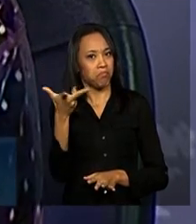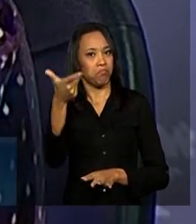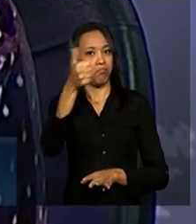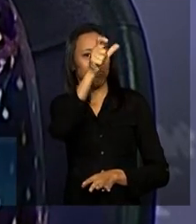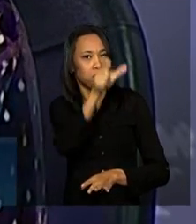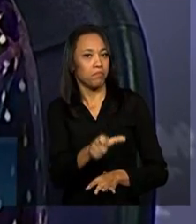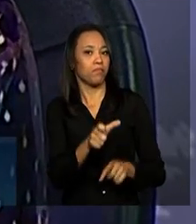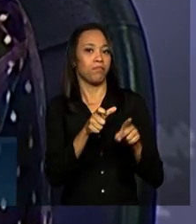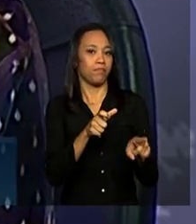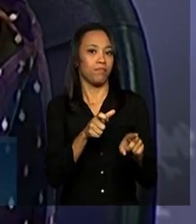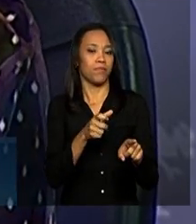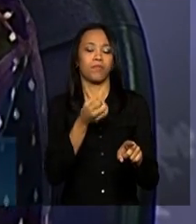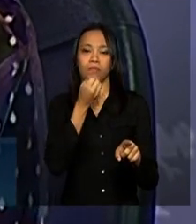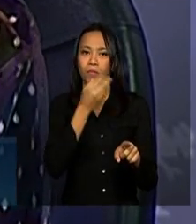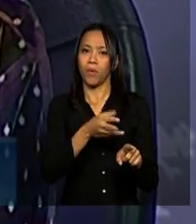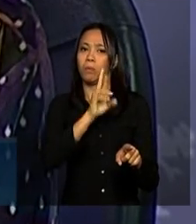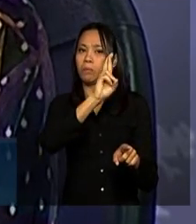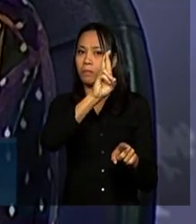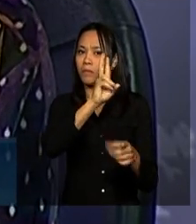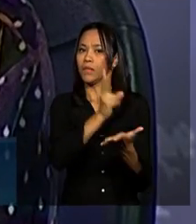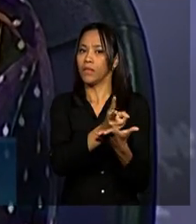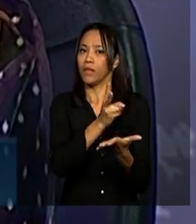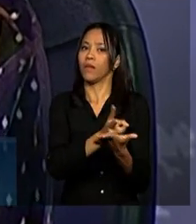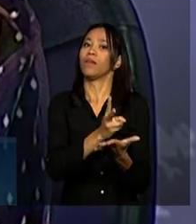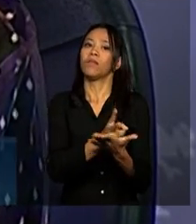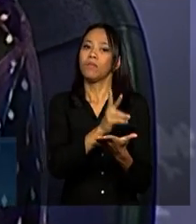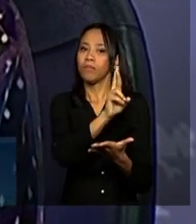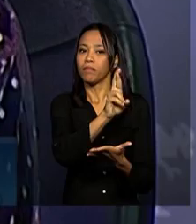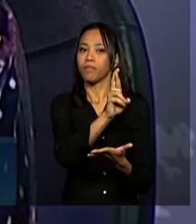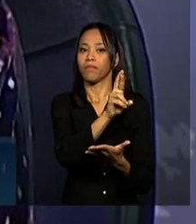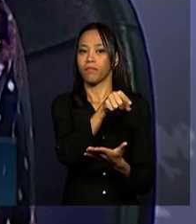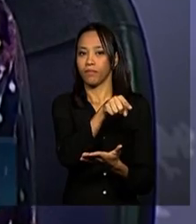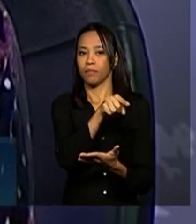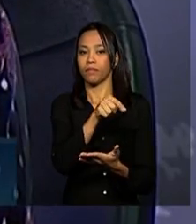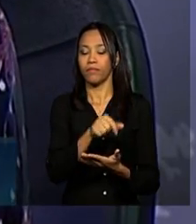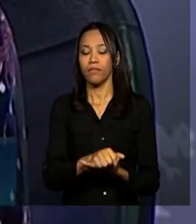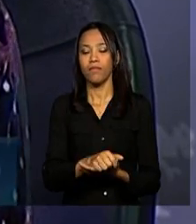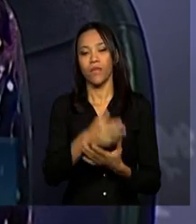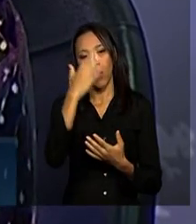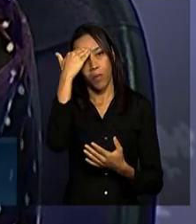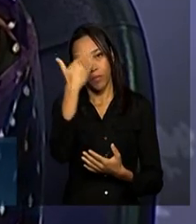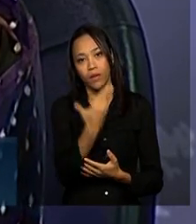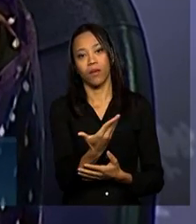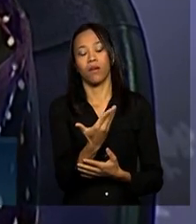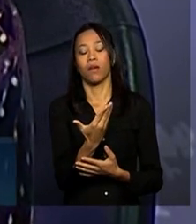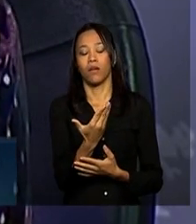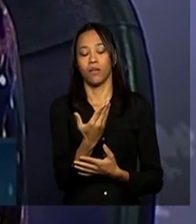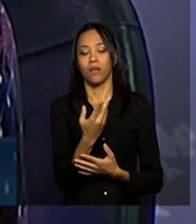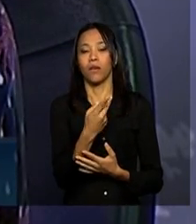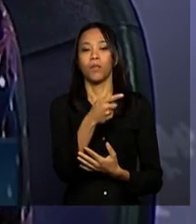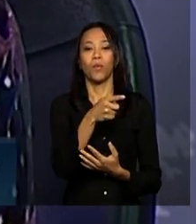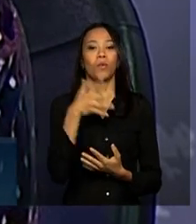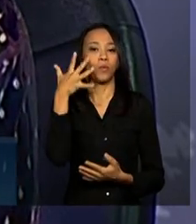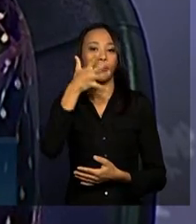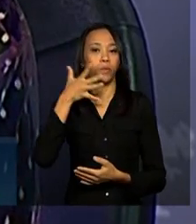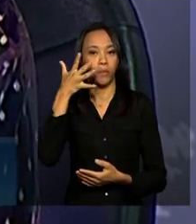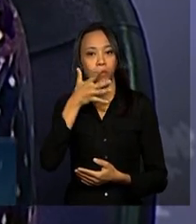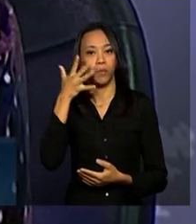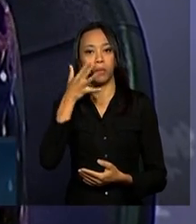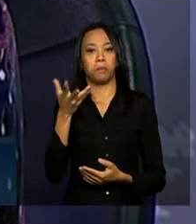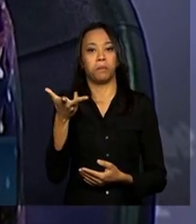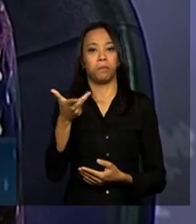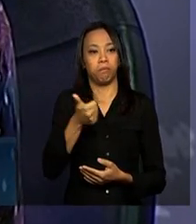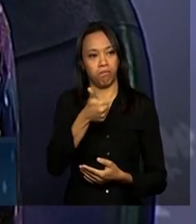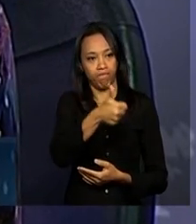ele já tem uma representação sempre, assim. E muito obrigada pelas suas palavras,